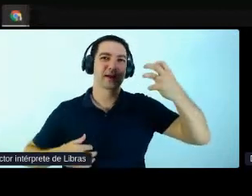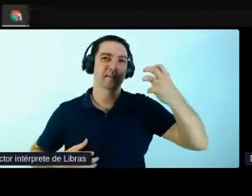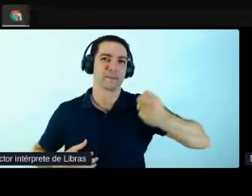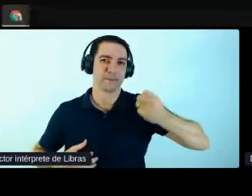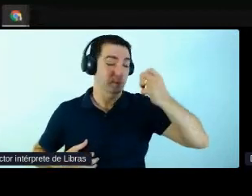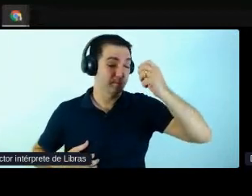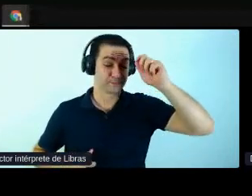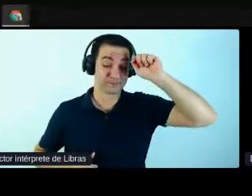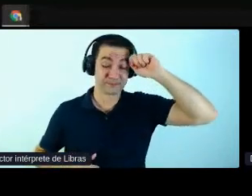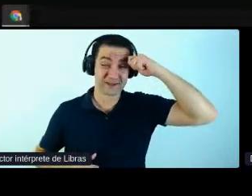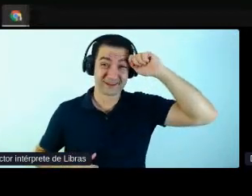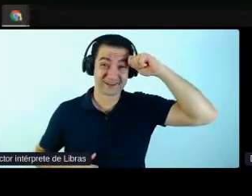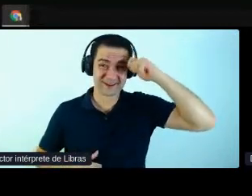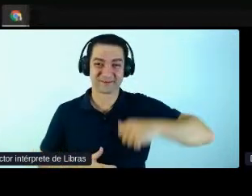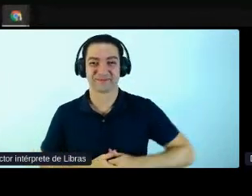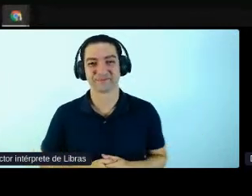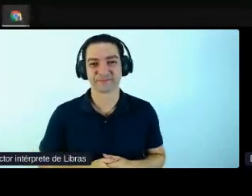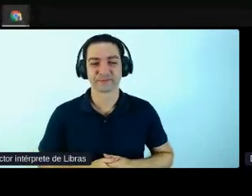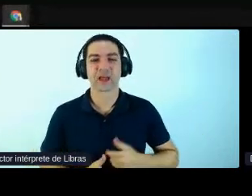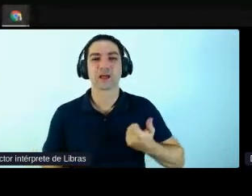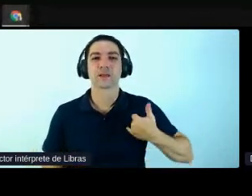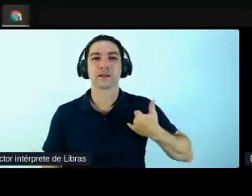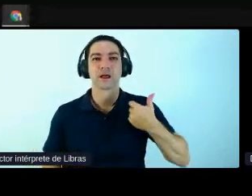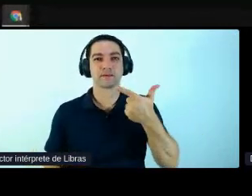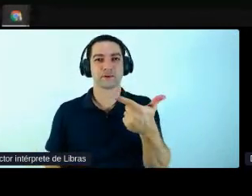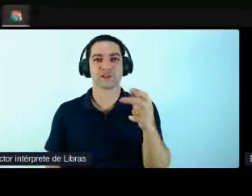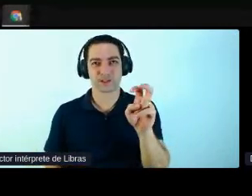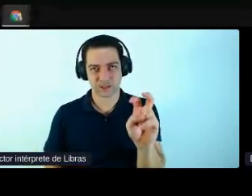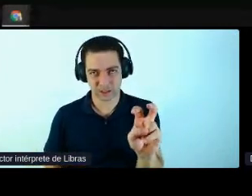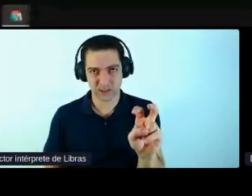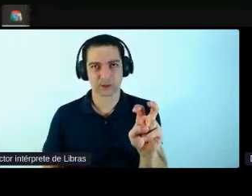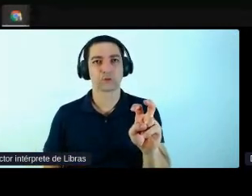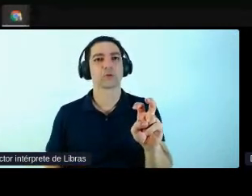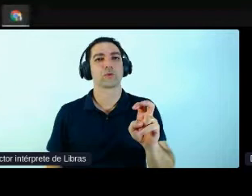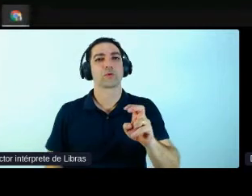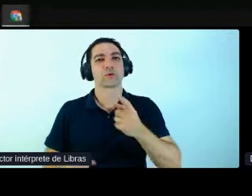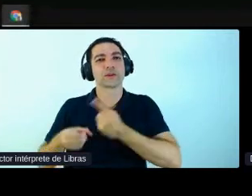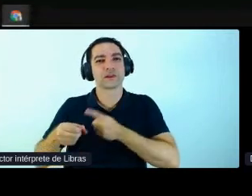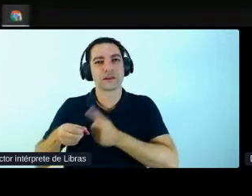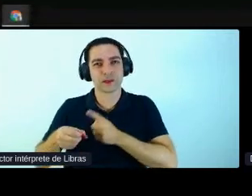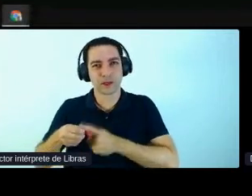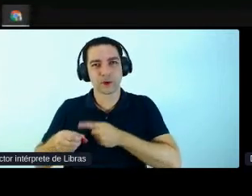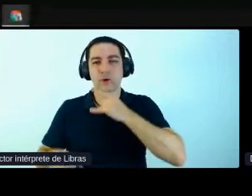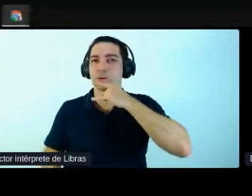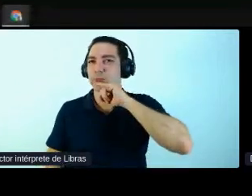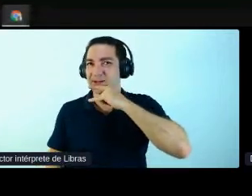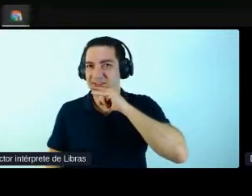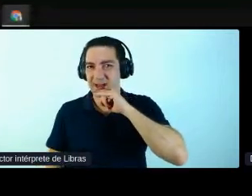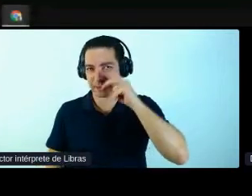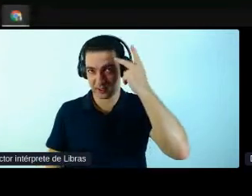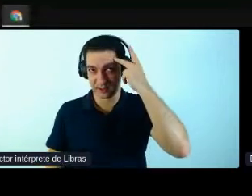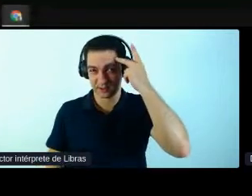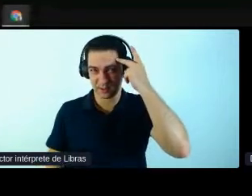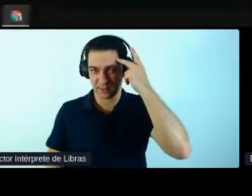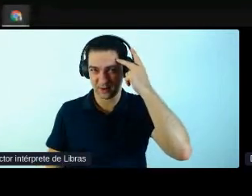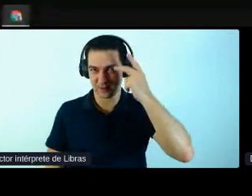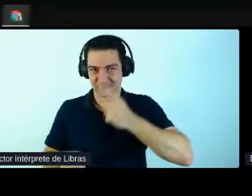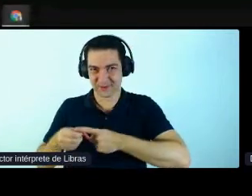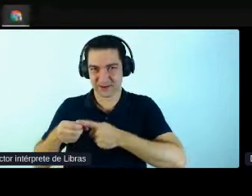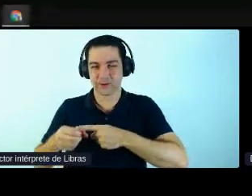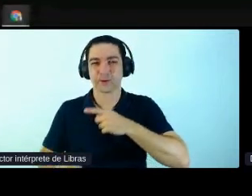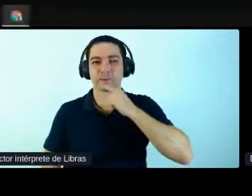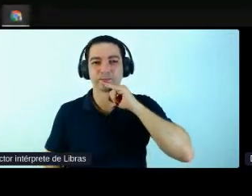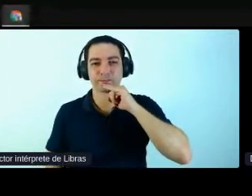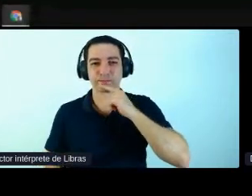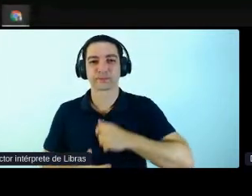Tenho 25 anos, sou do interior de São Paulo, Piracicaba, e sou desenvolvedor na web, né, na Docway, né, uma empresa aí que